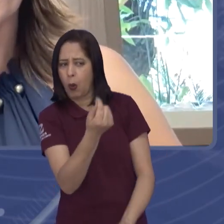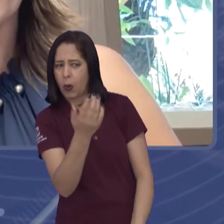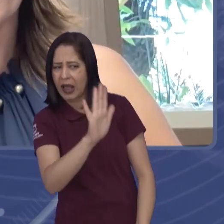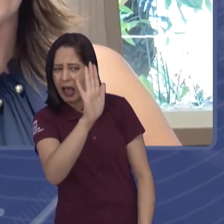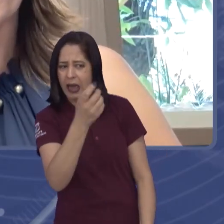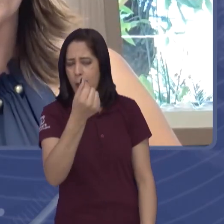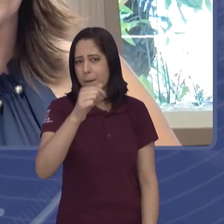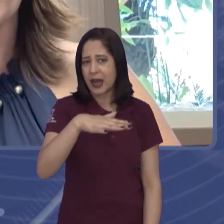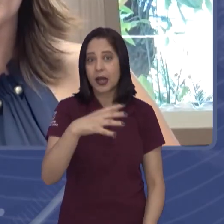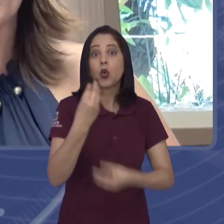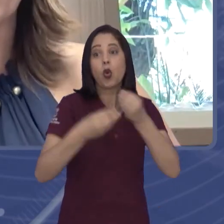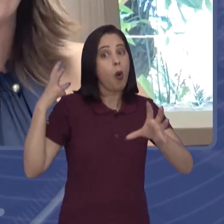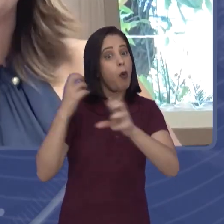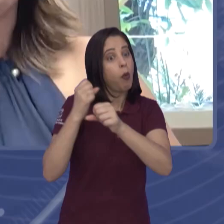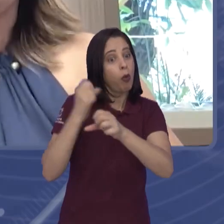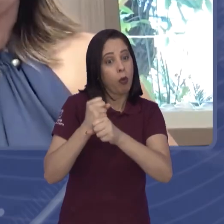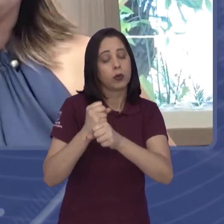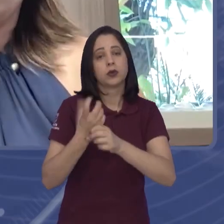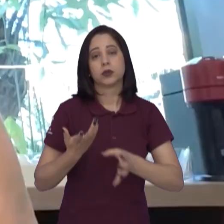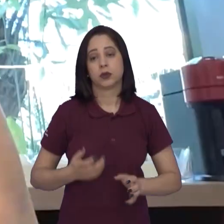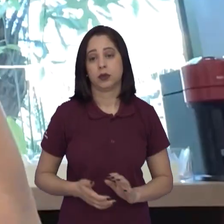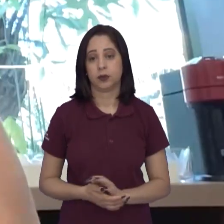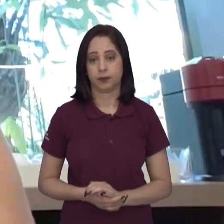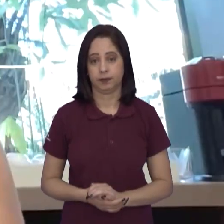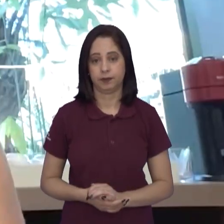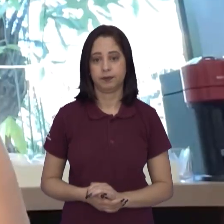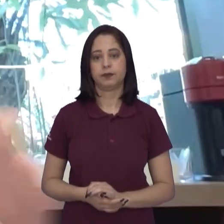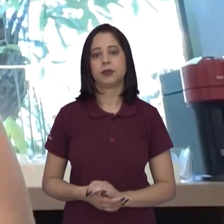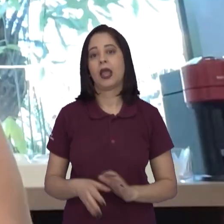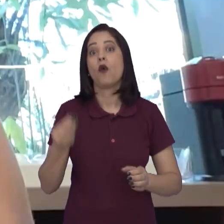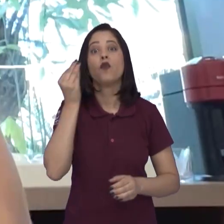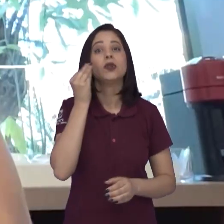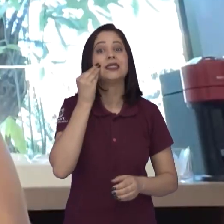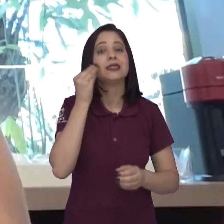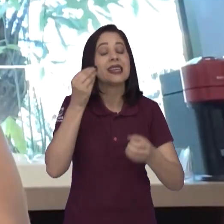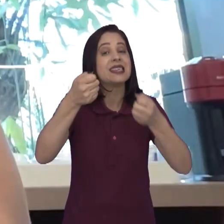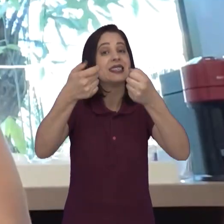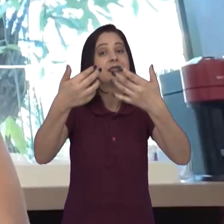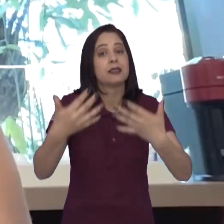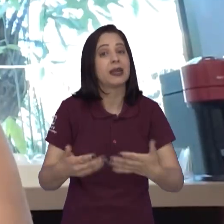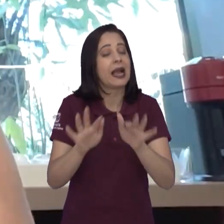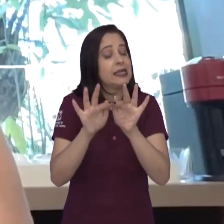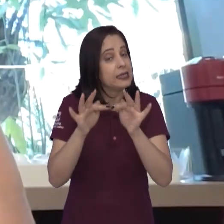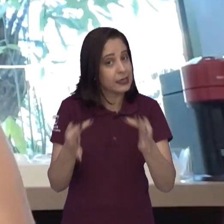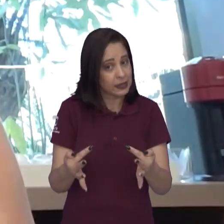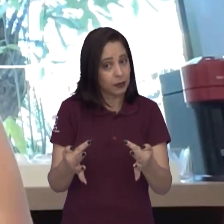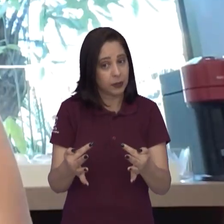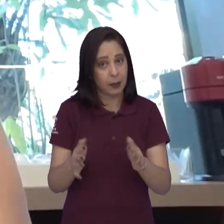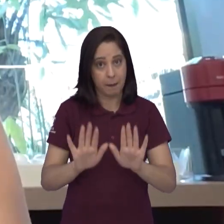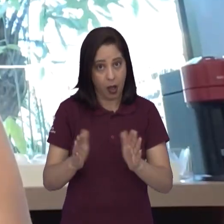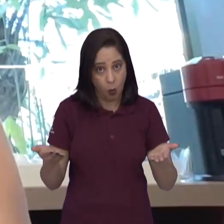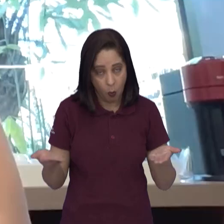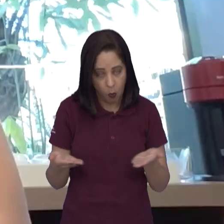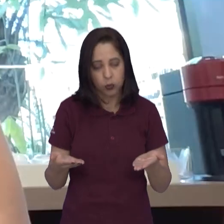esse cálculo de fato? Olha, Dani, eu vou tentar explicar de uma forma simplista, tá? Mas assim,